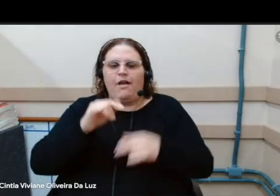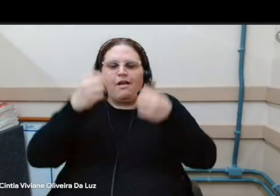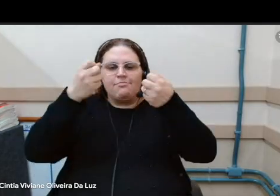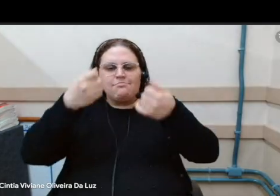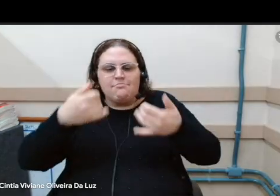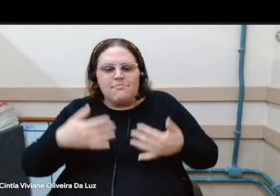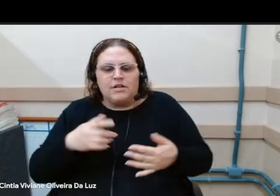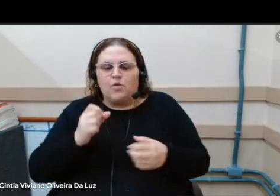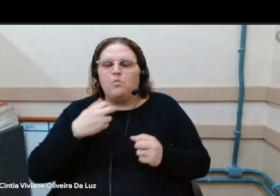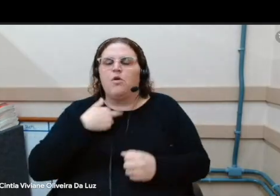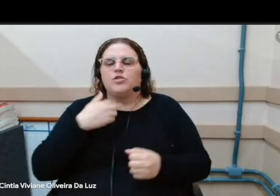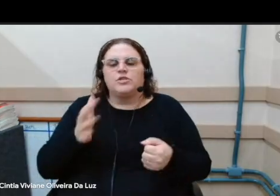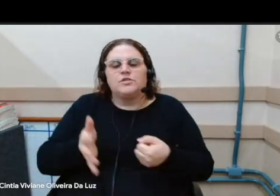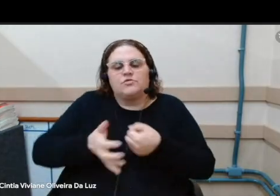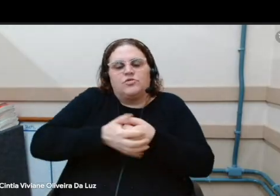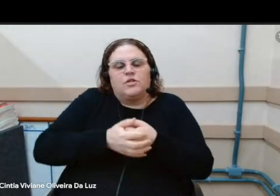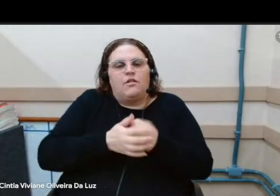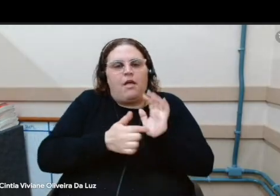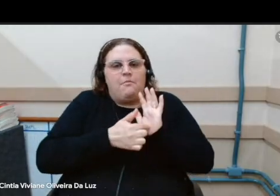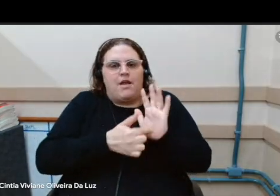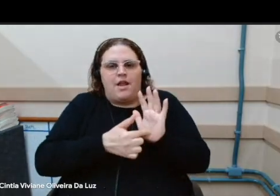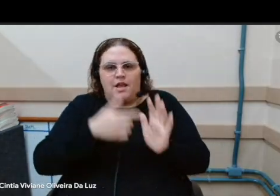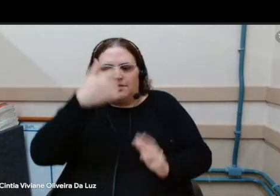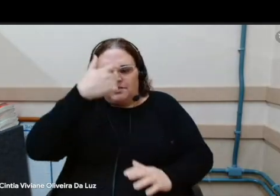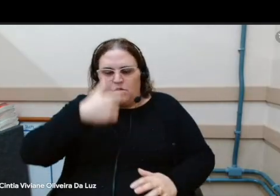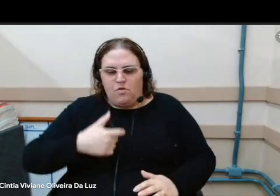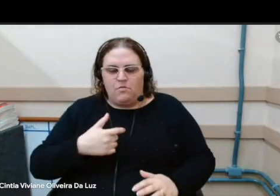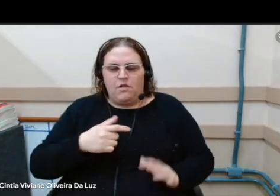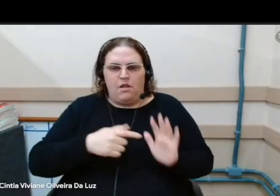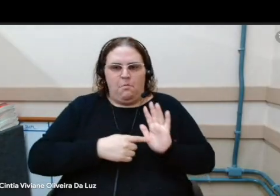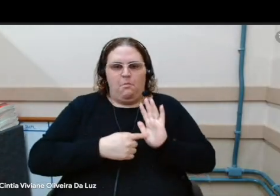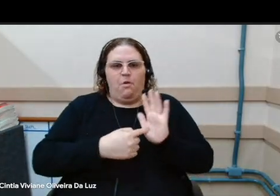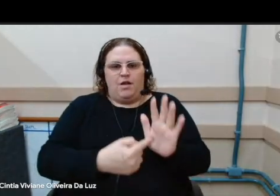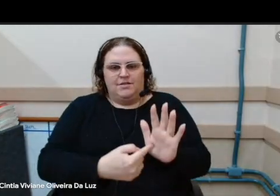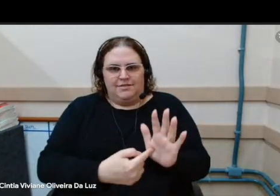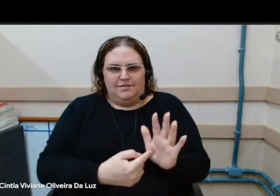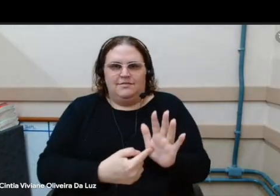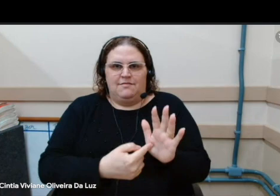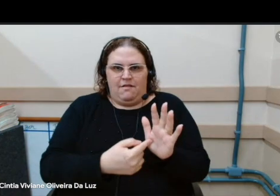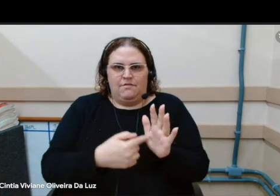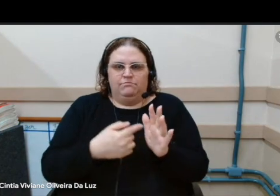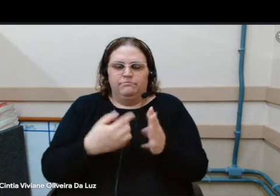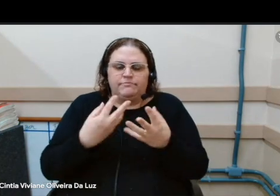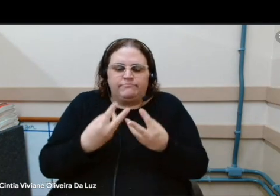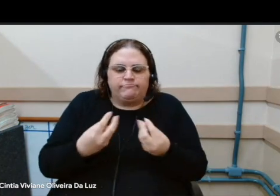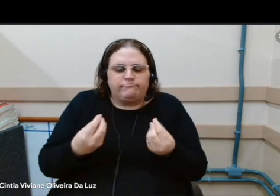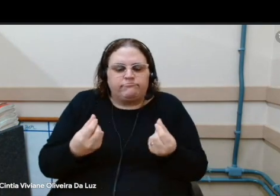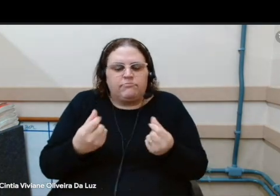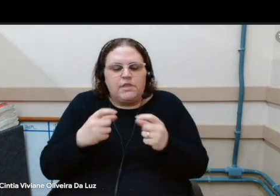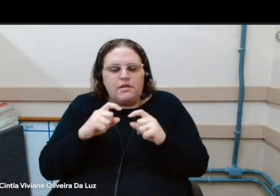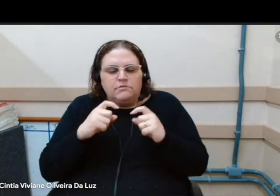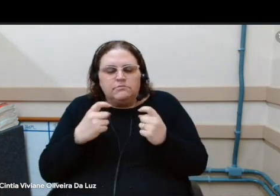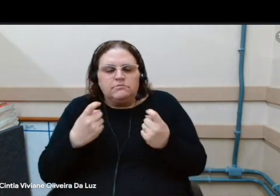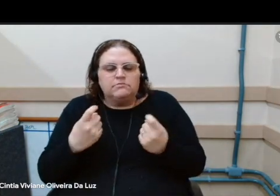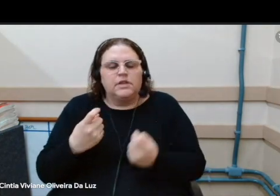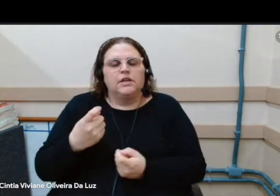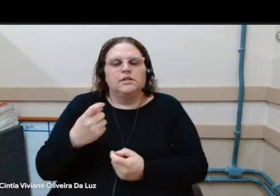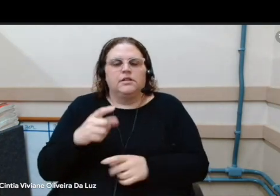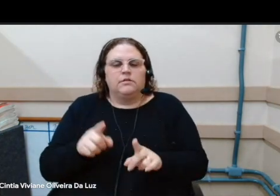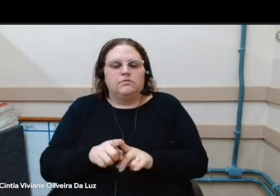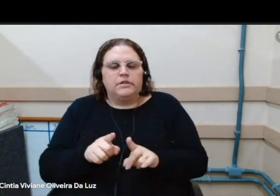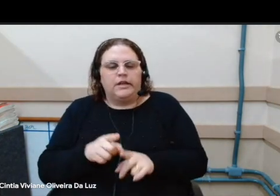escondida aparece nesse corpo esse corpo revela seja a sua sensualidade seja o seu a sua